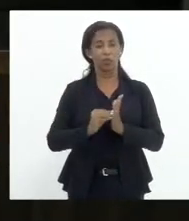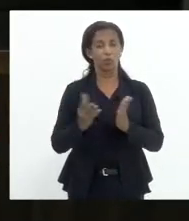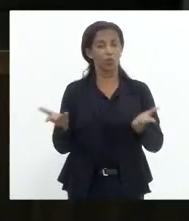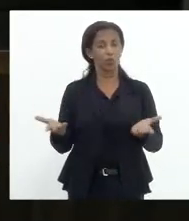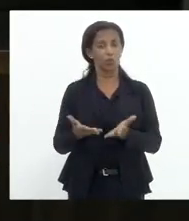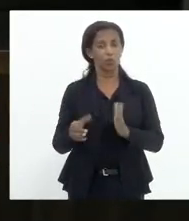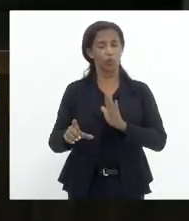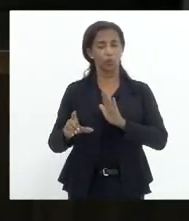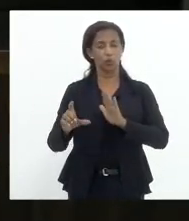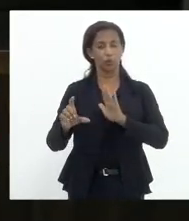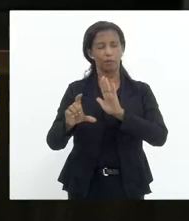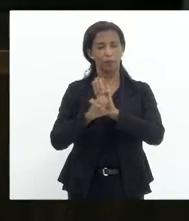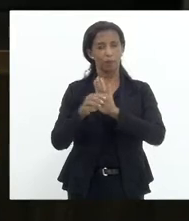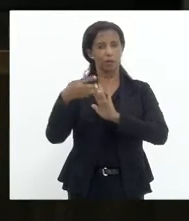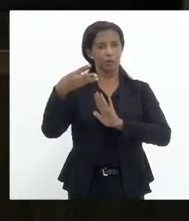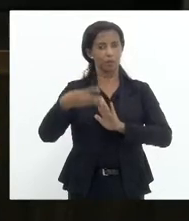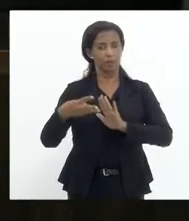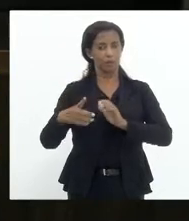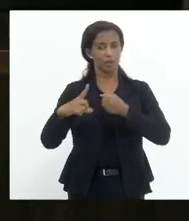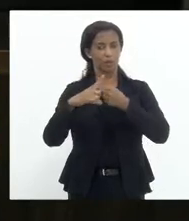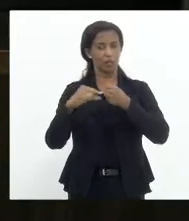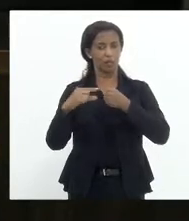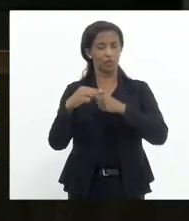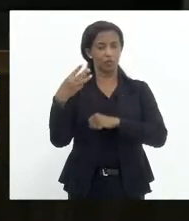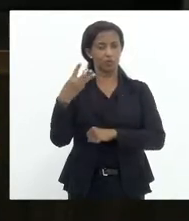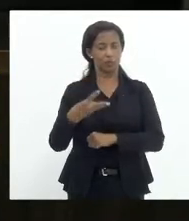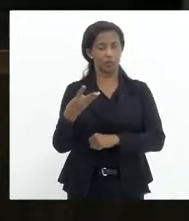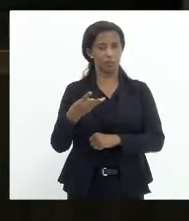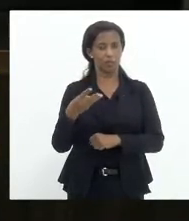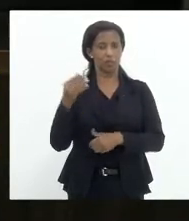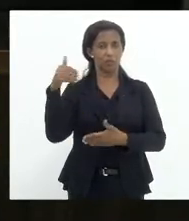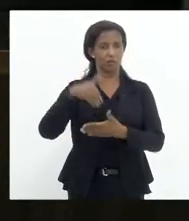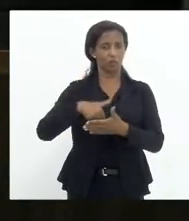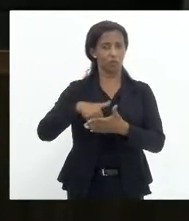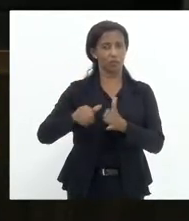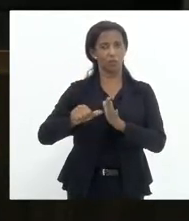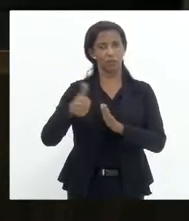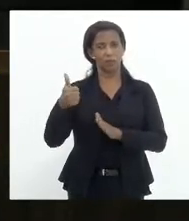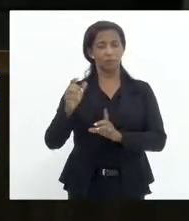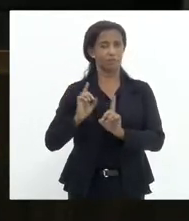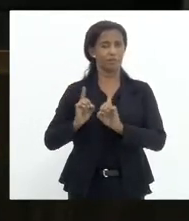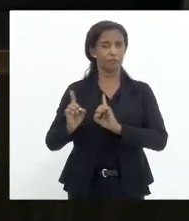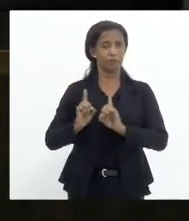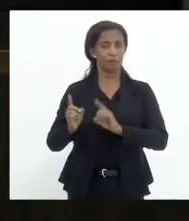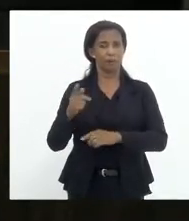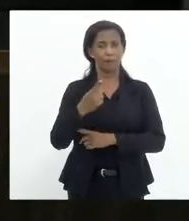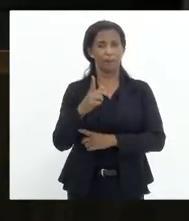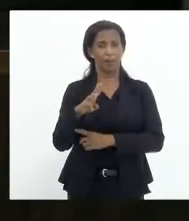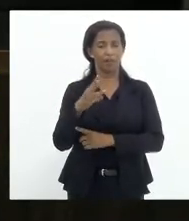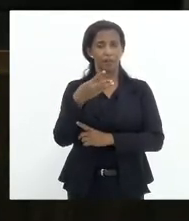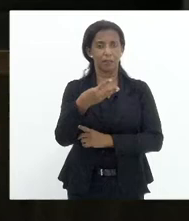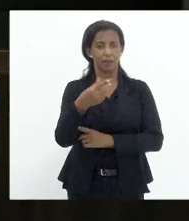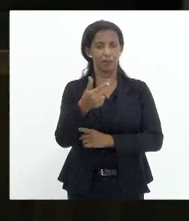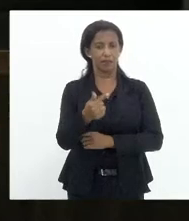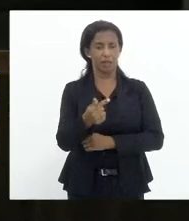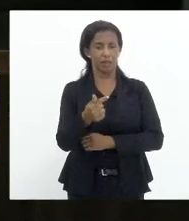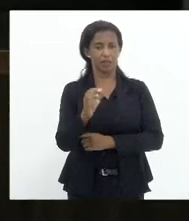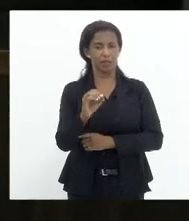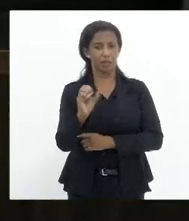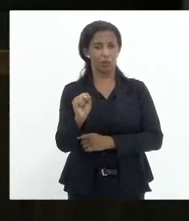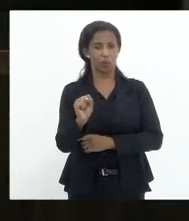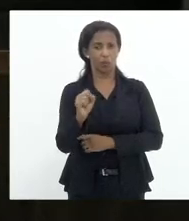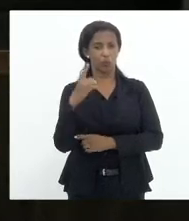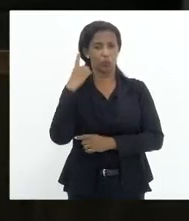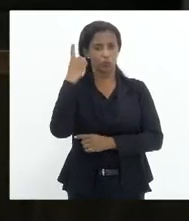com o Pablo terceiro do artigo 47 do Regimento Interno em tramitação de nada em votação em primeira discussão projeto de lei 37082